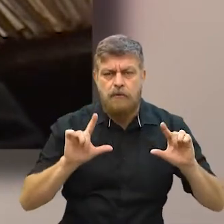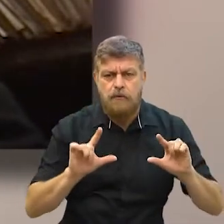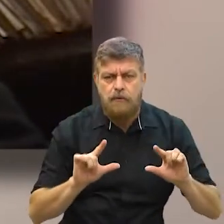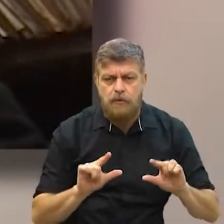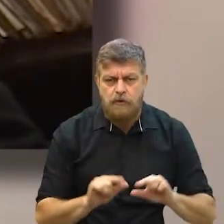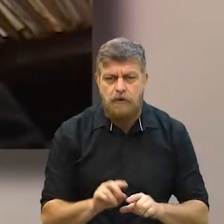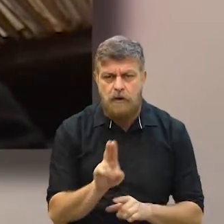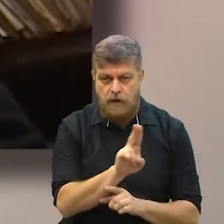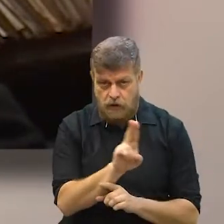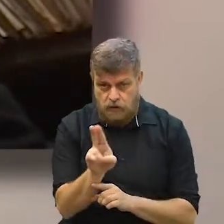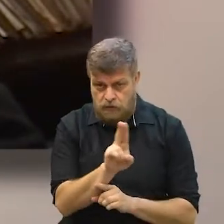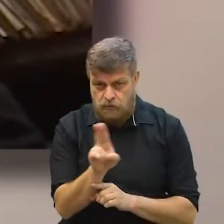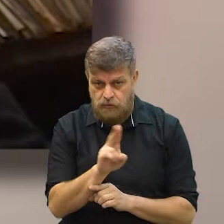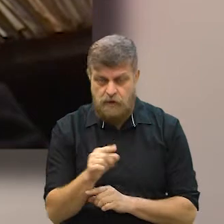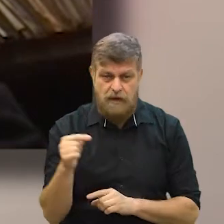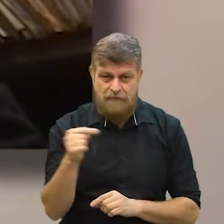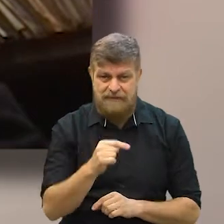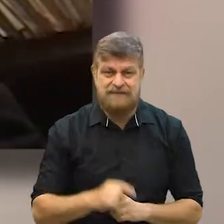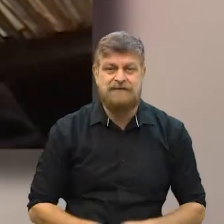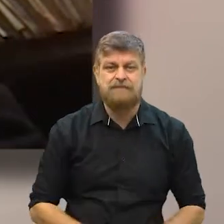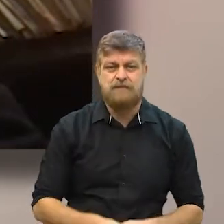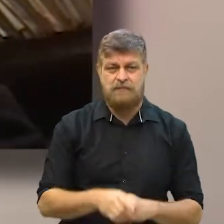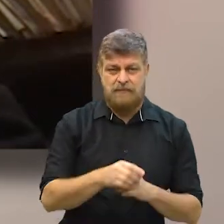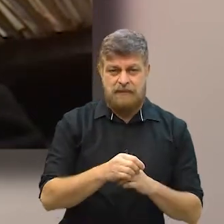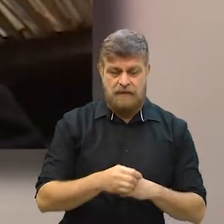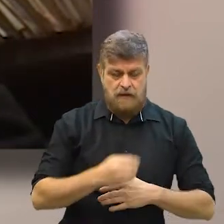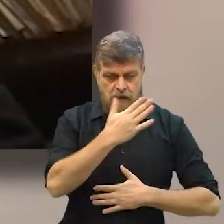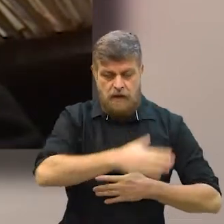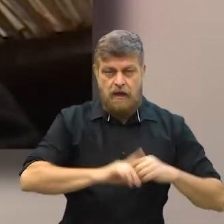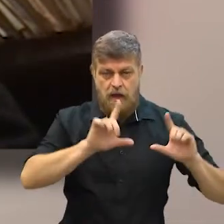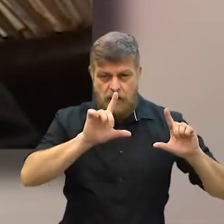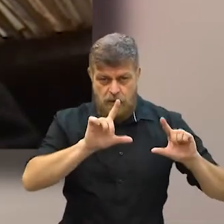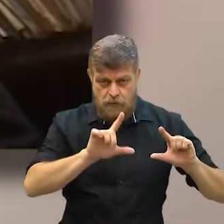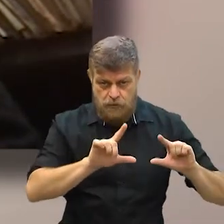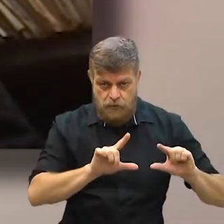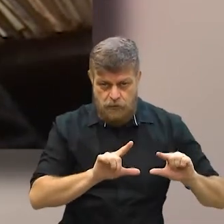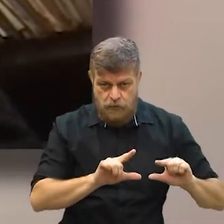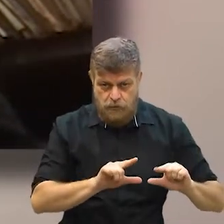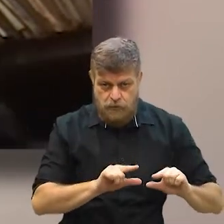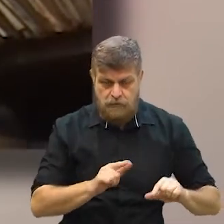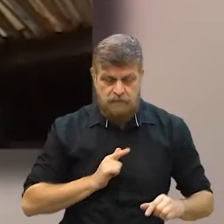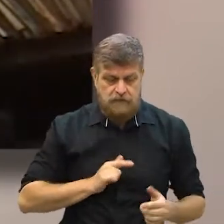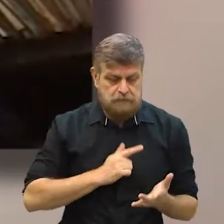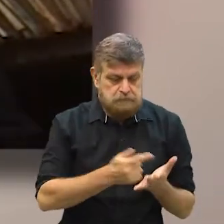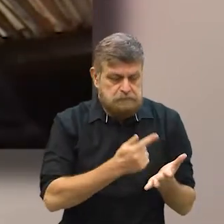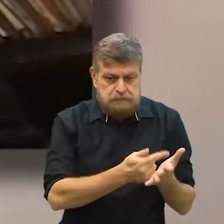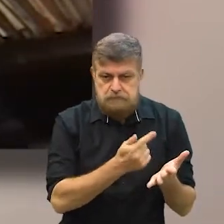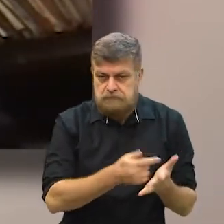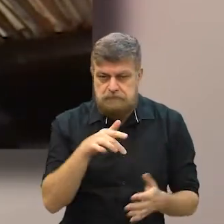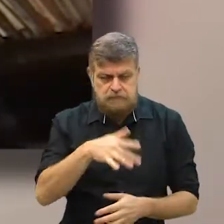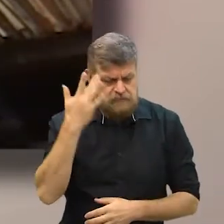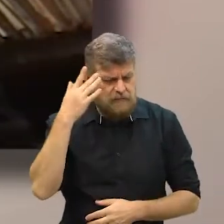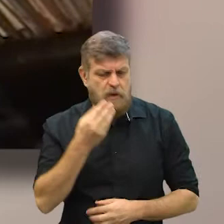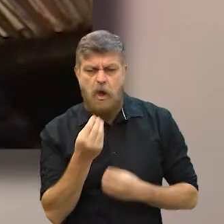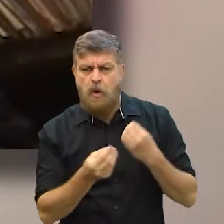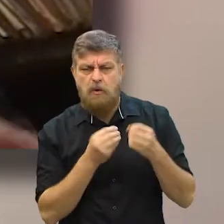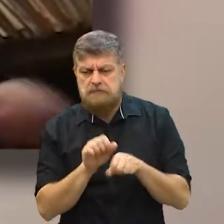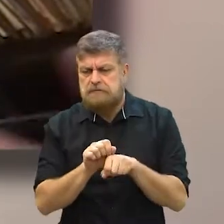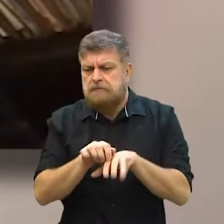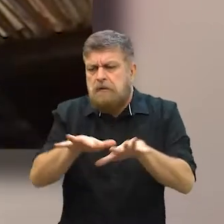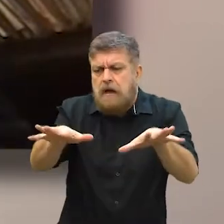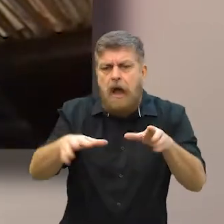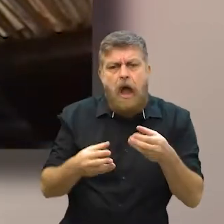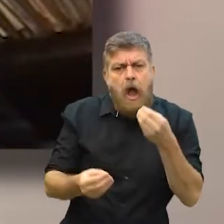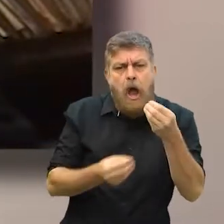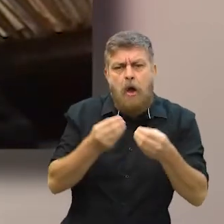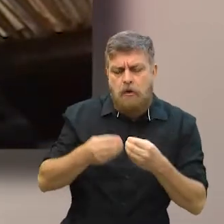de Síndrome da Imunodeficiência Adquirida e foi relatada às revistas. Não se sabia se era infecciosa,